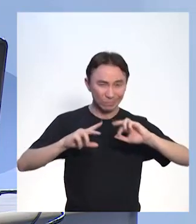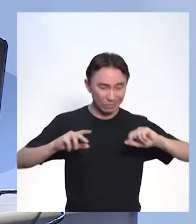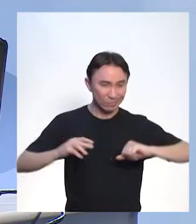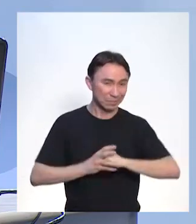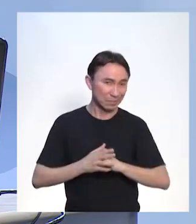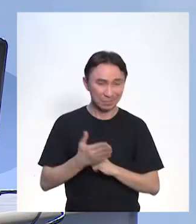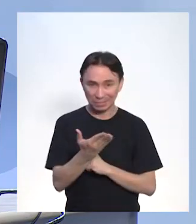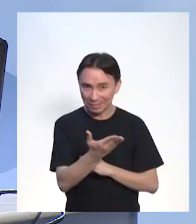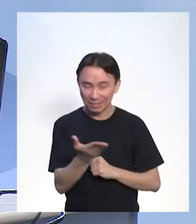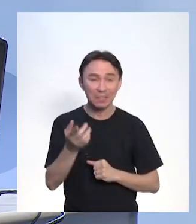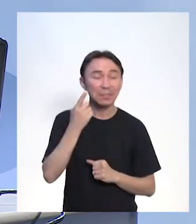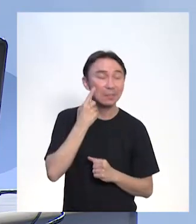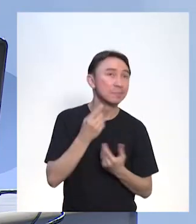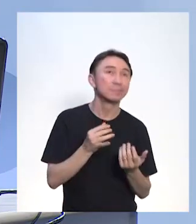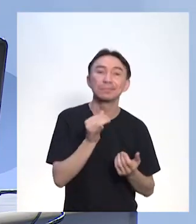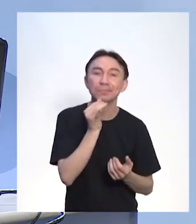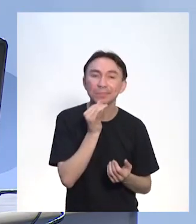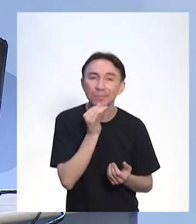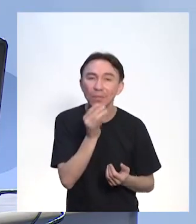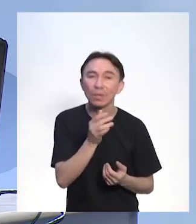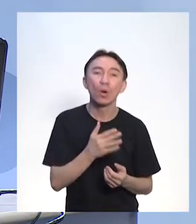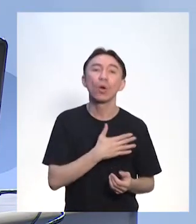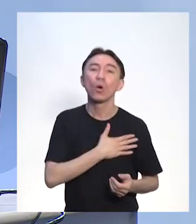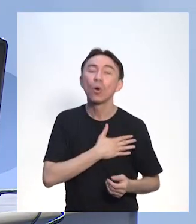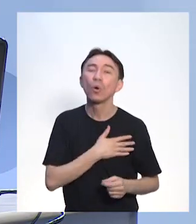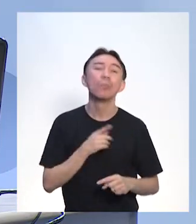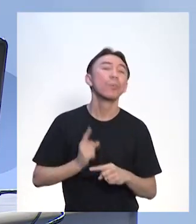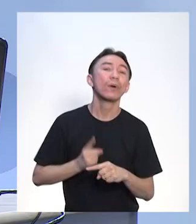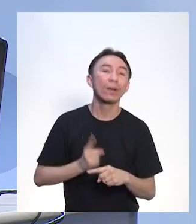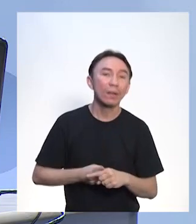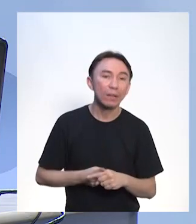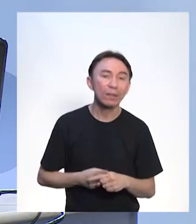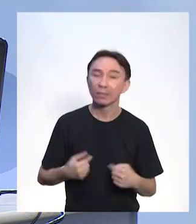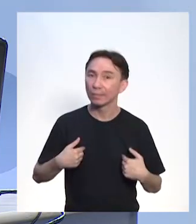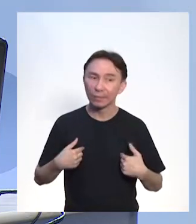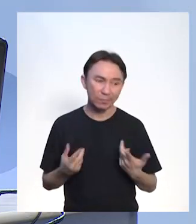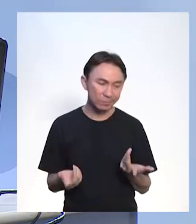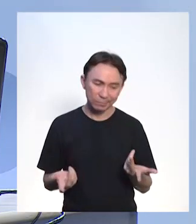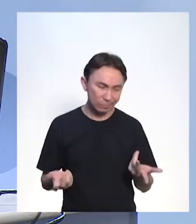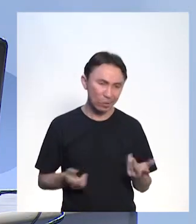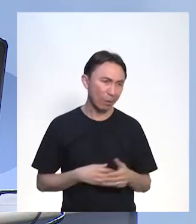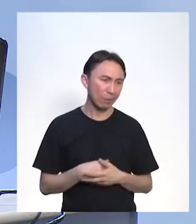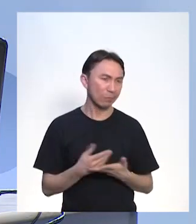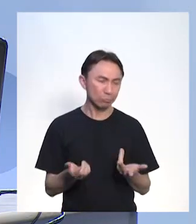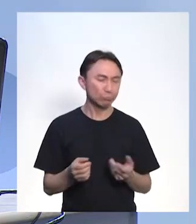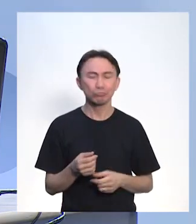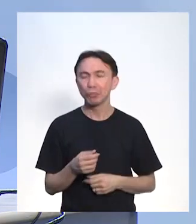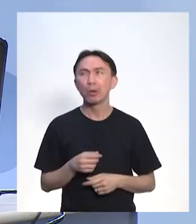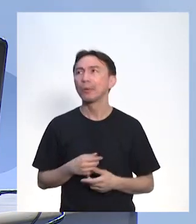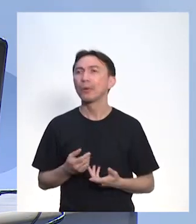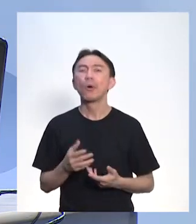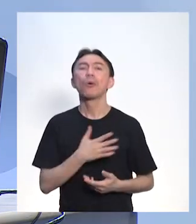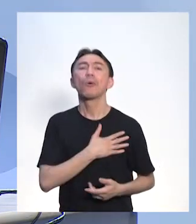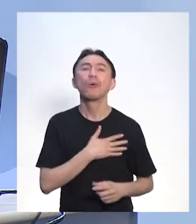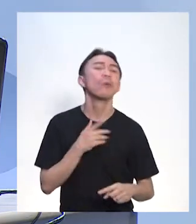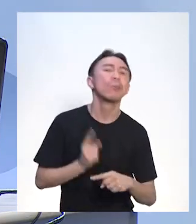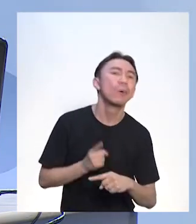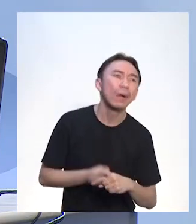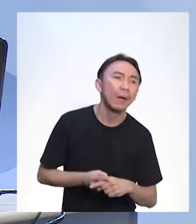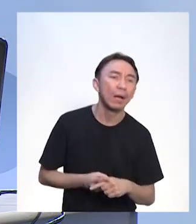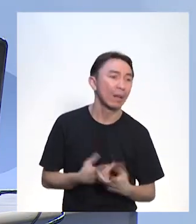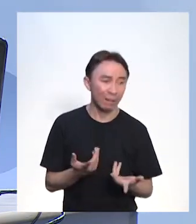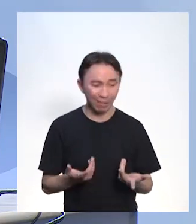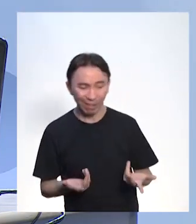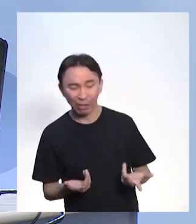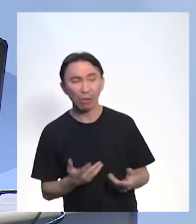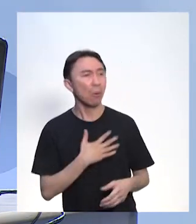inglês. A pessoa pergunta, por que você gosta disso? Fala, because so, porque sim. Né? Dá para você construir um argumento melhor, a